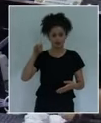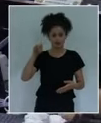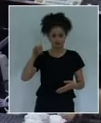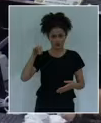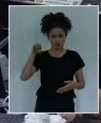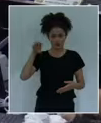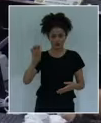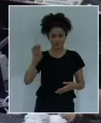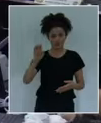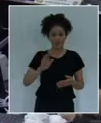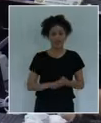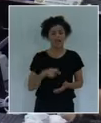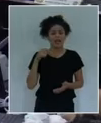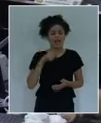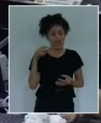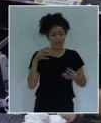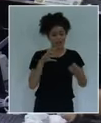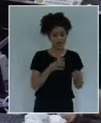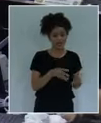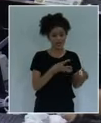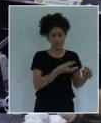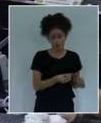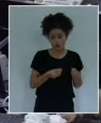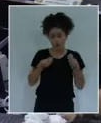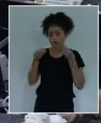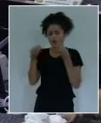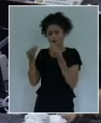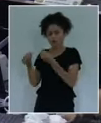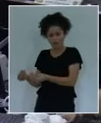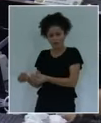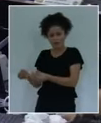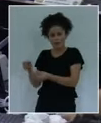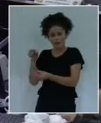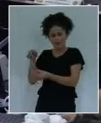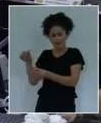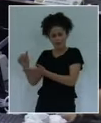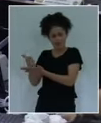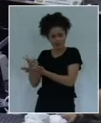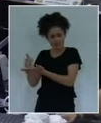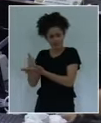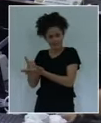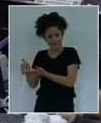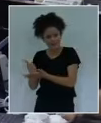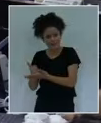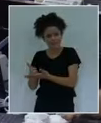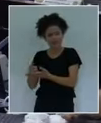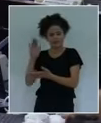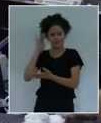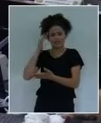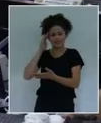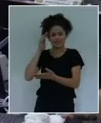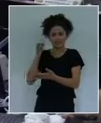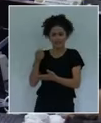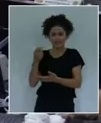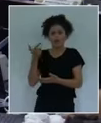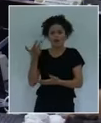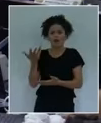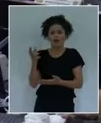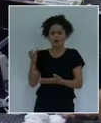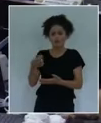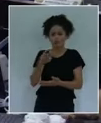a medicação e ocorreu uma morte de um amigo e que precisou de um documento. Prontamente, o